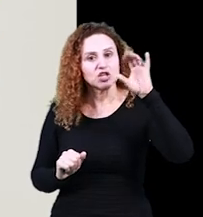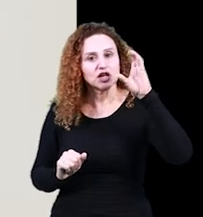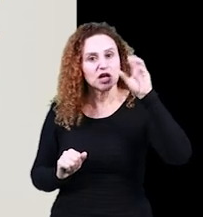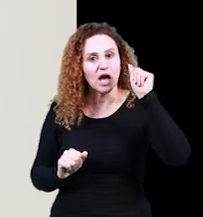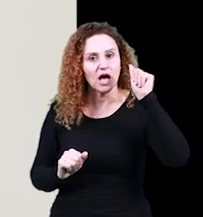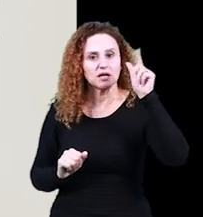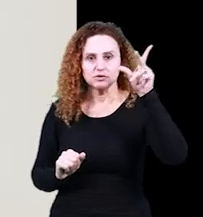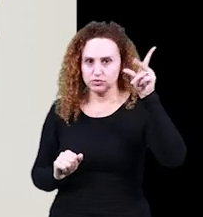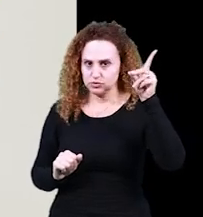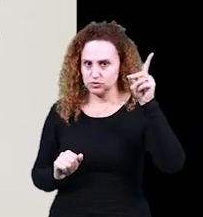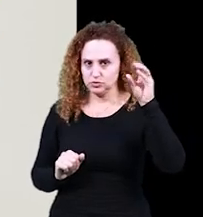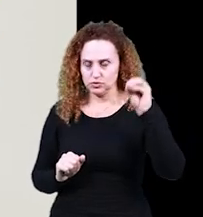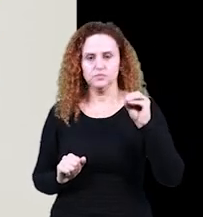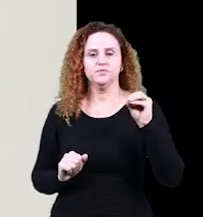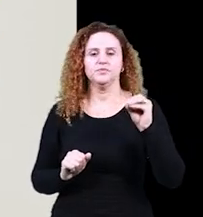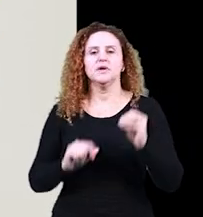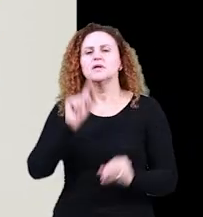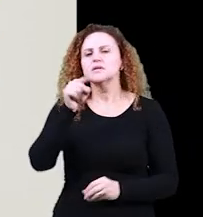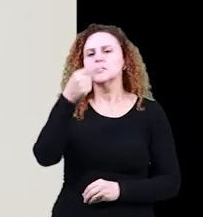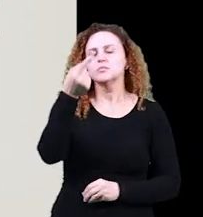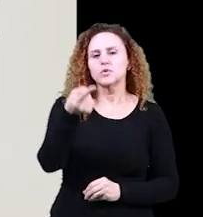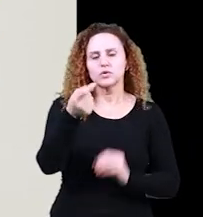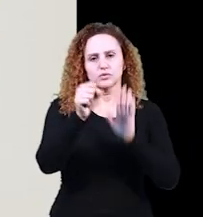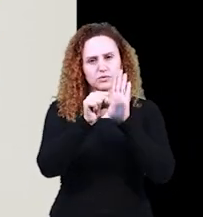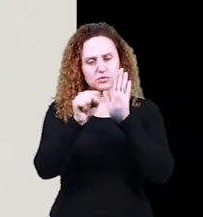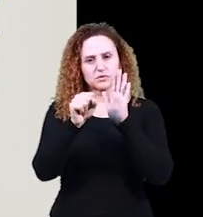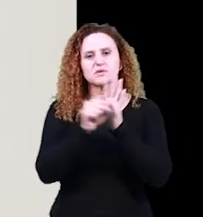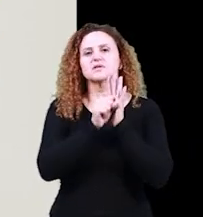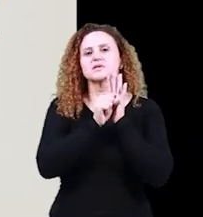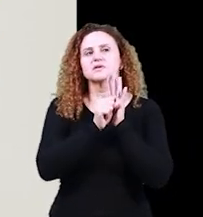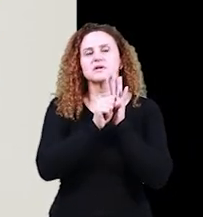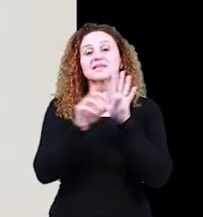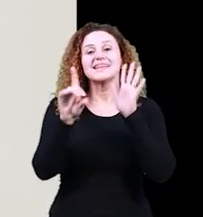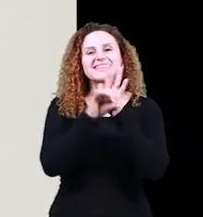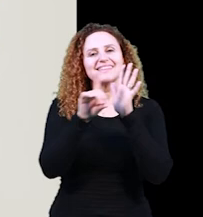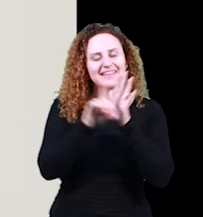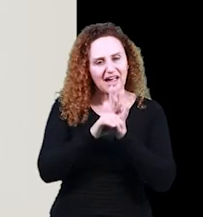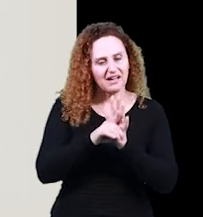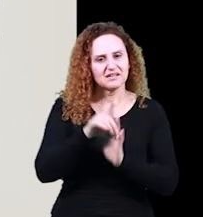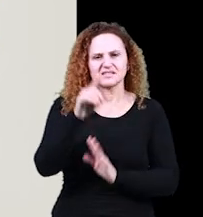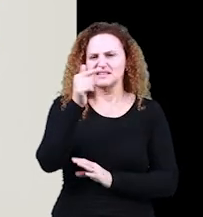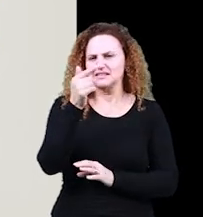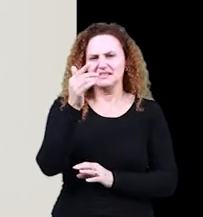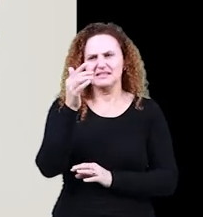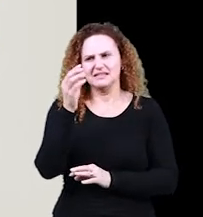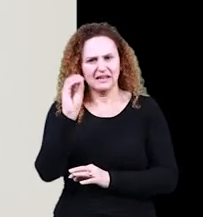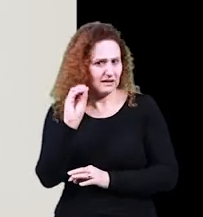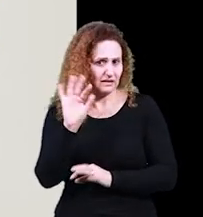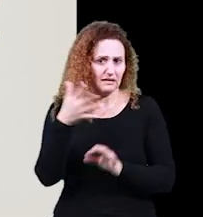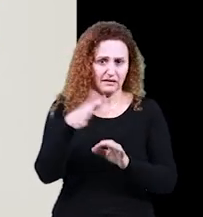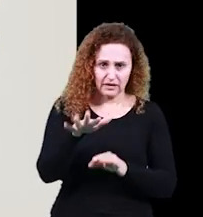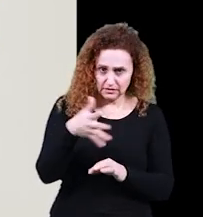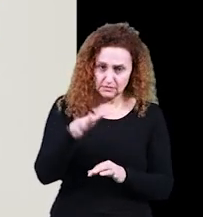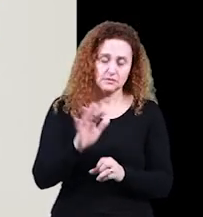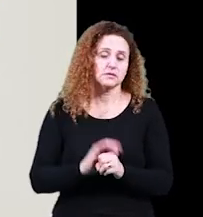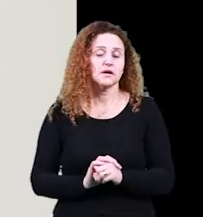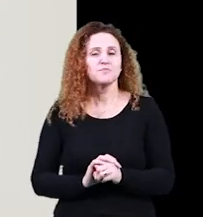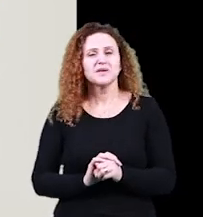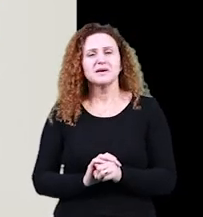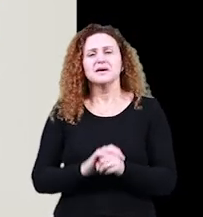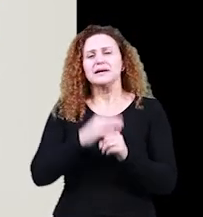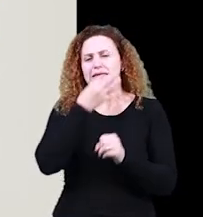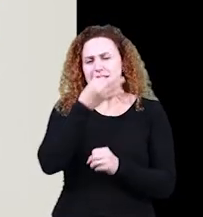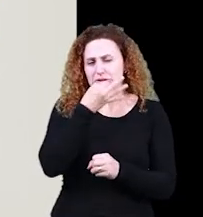né Depois nas décadas de 60 e 70 já a partir das muitas críticas